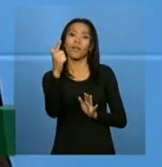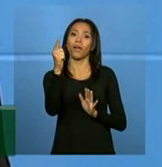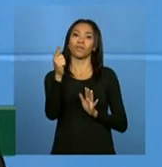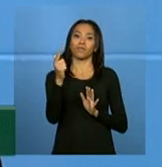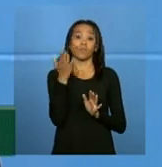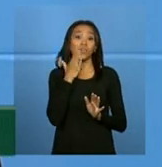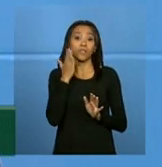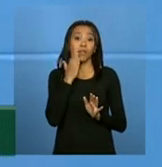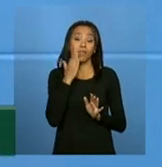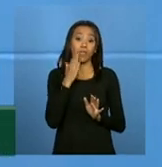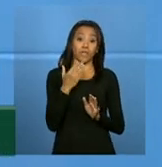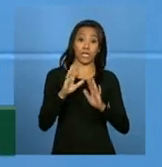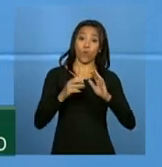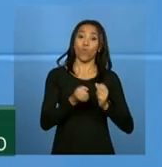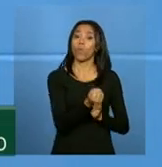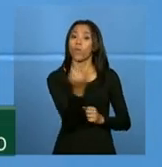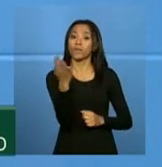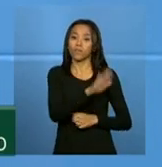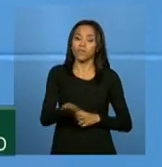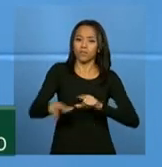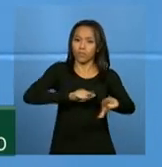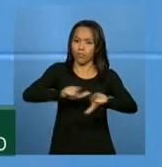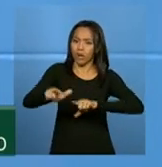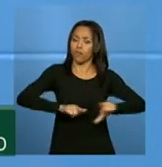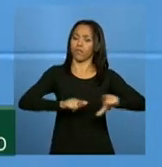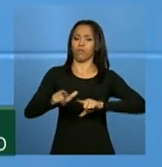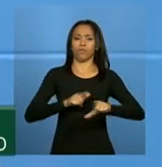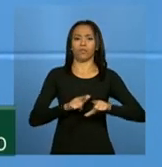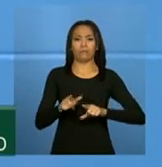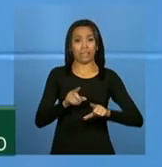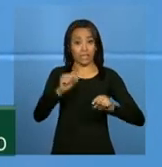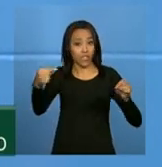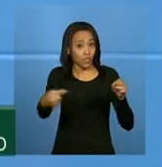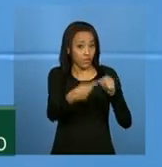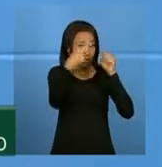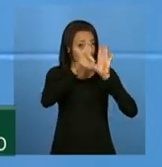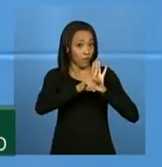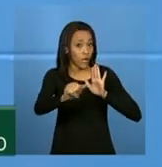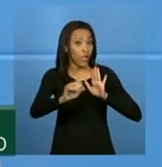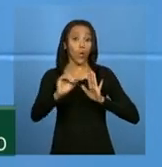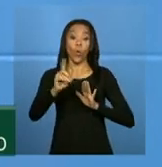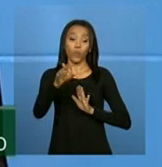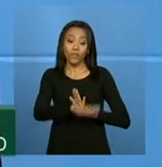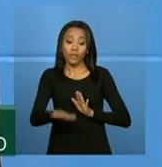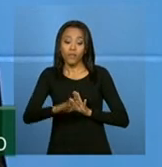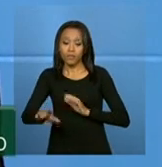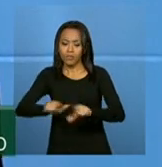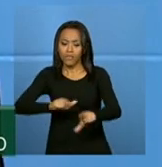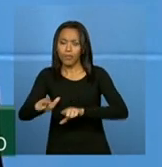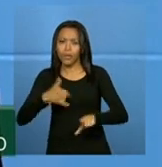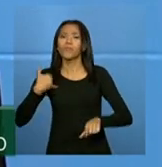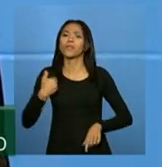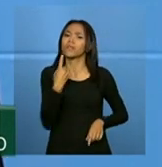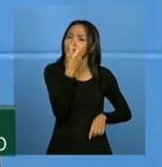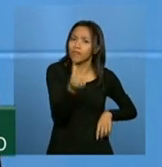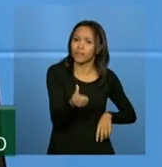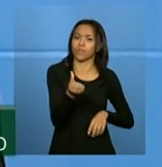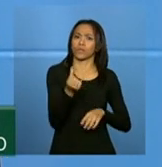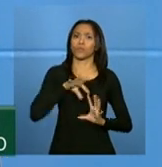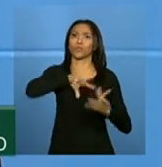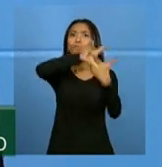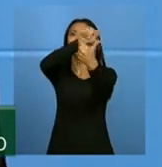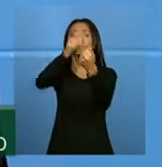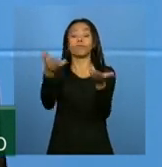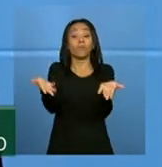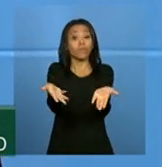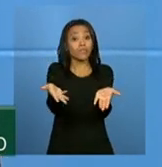na escola ou não, do ponto de vista legal ou não legal, quantas crianças estão trabalhando com 16 anos de idade no mundo